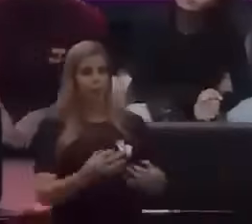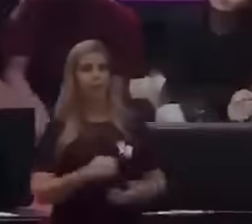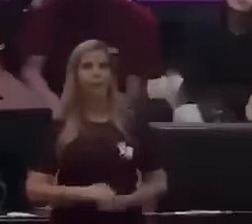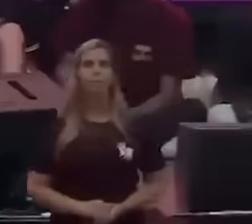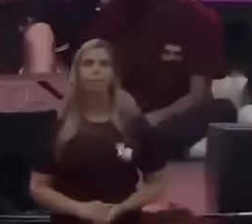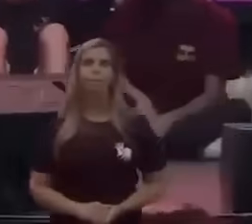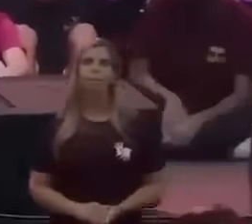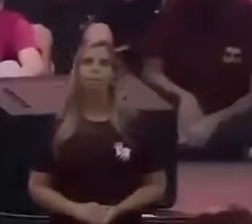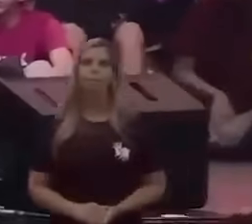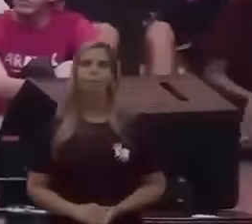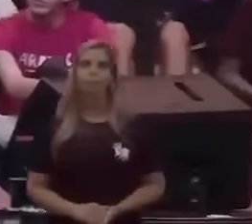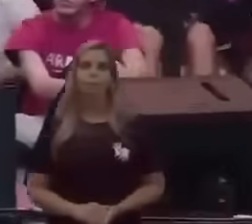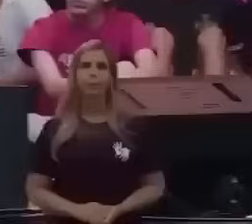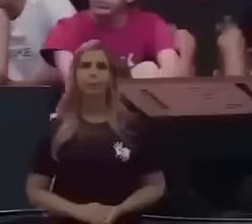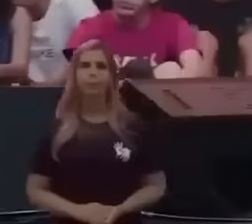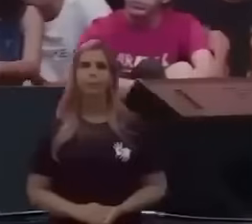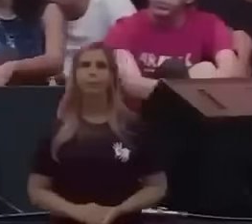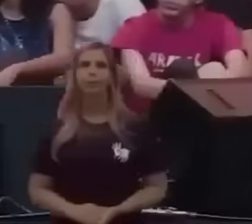18,